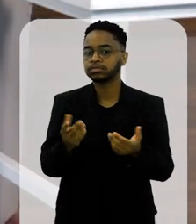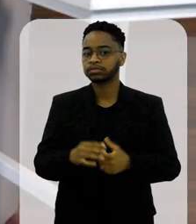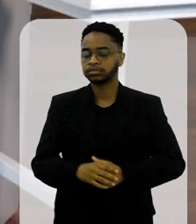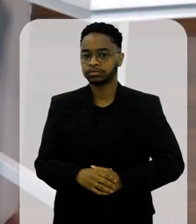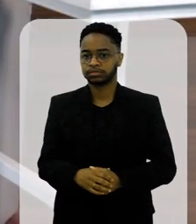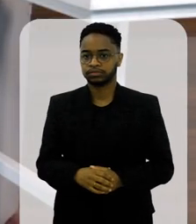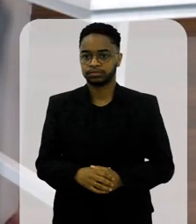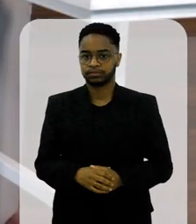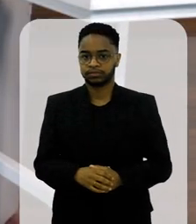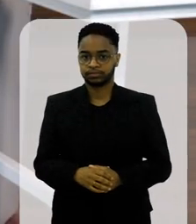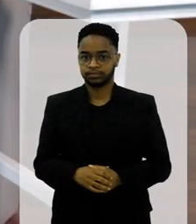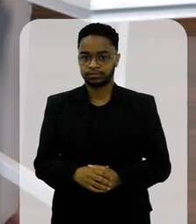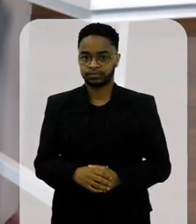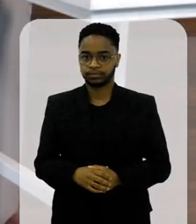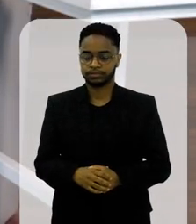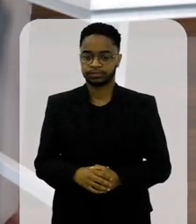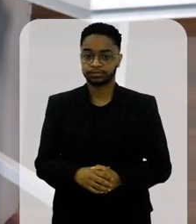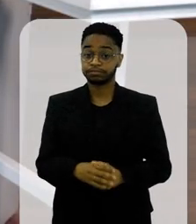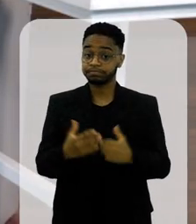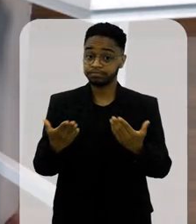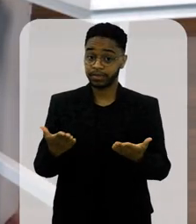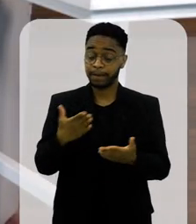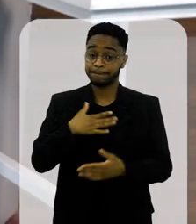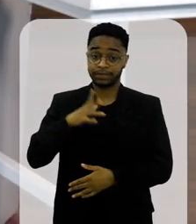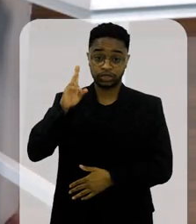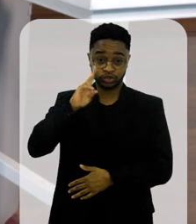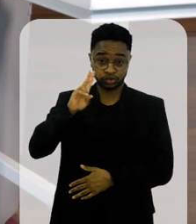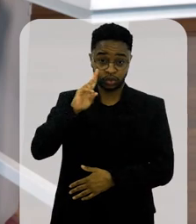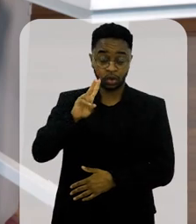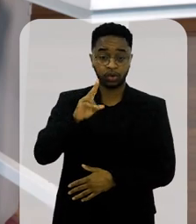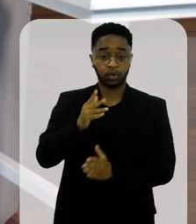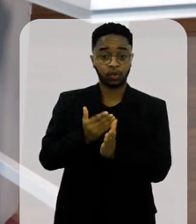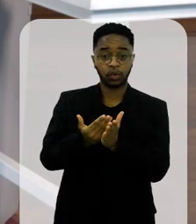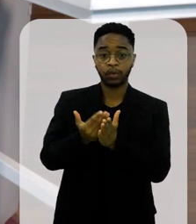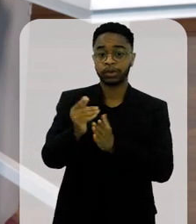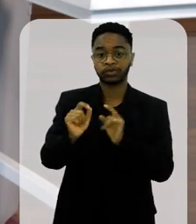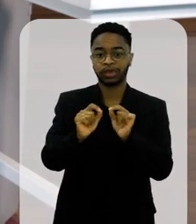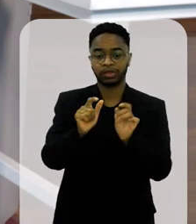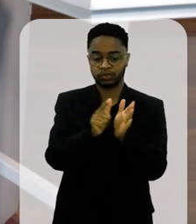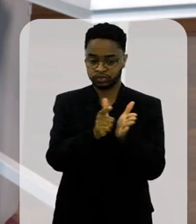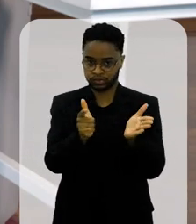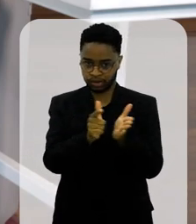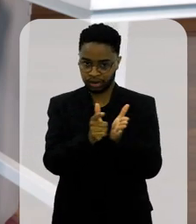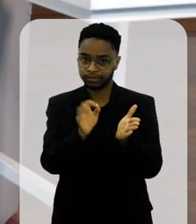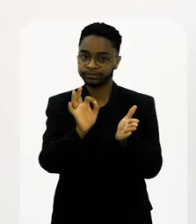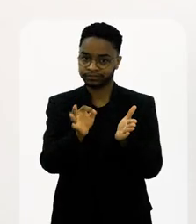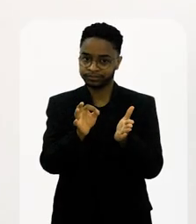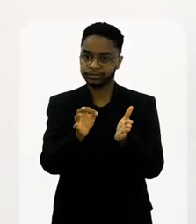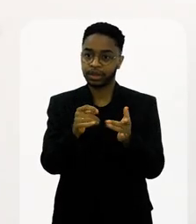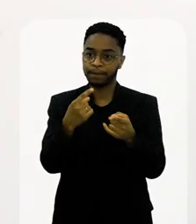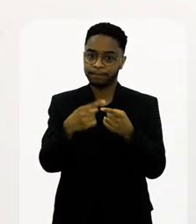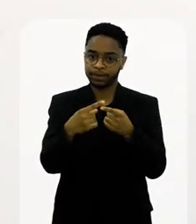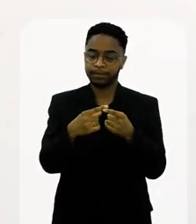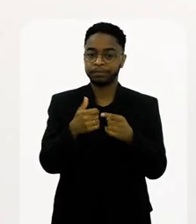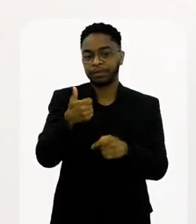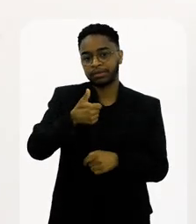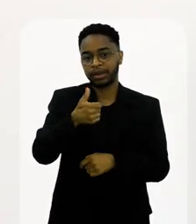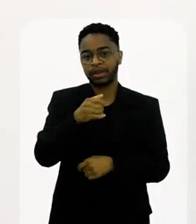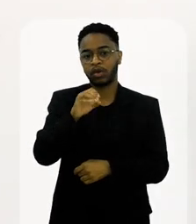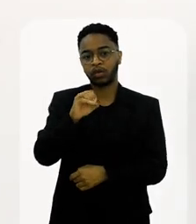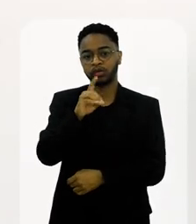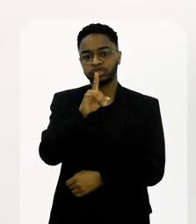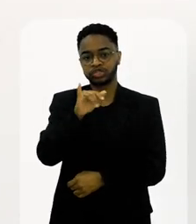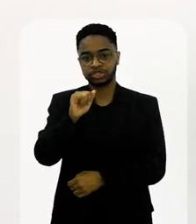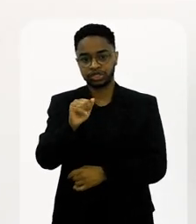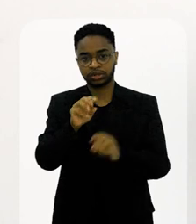essa elite? Ô Mauro, eu... A minha história começa com o jornal, né? Então, no jornal... Primeiro no jornal o dia,